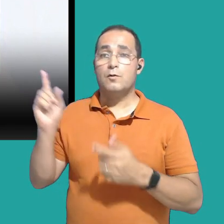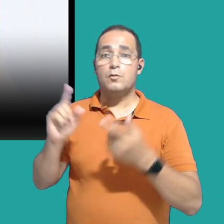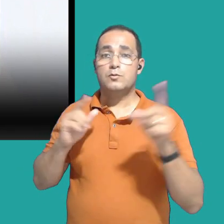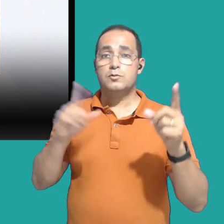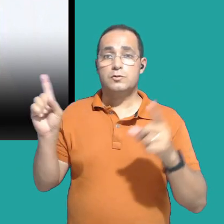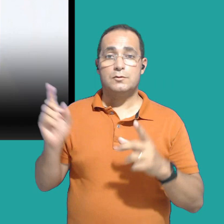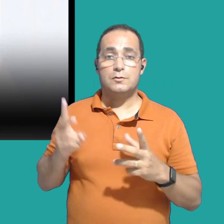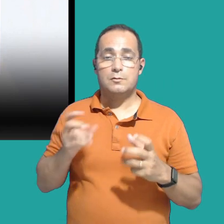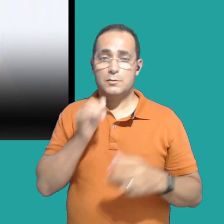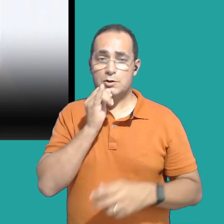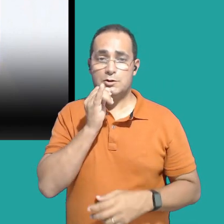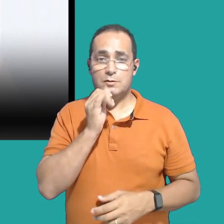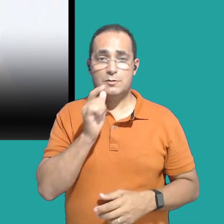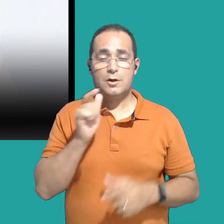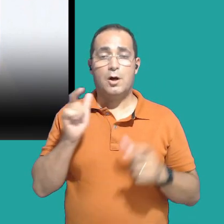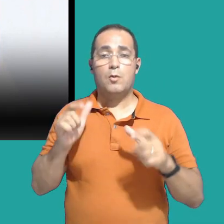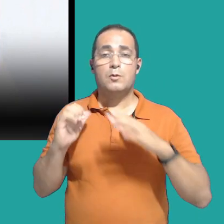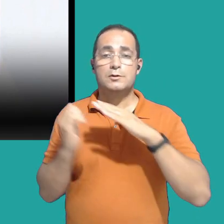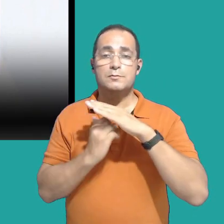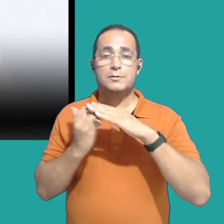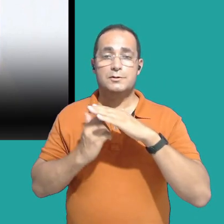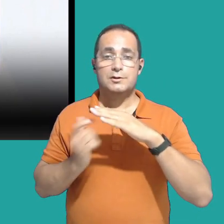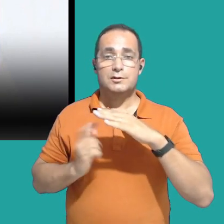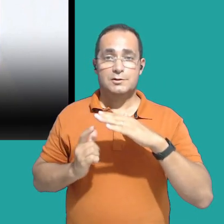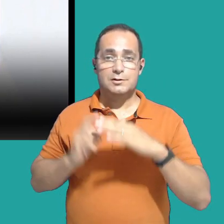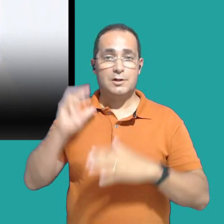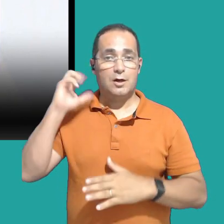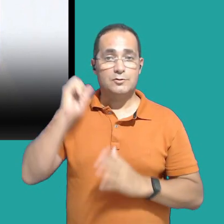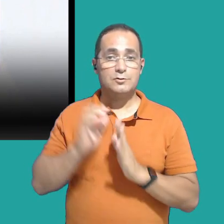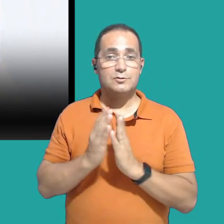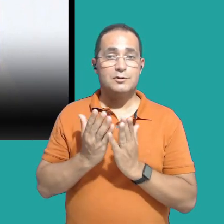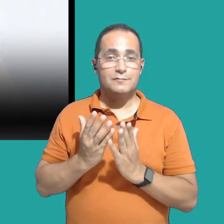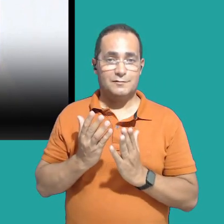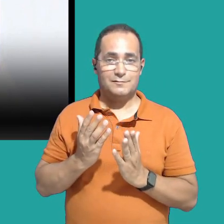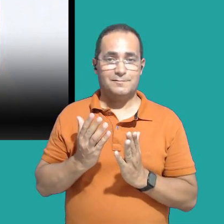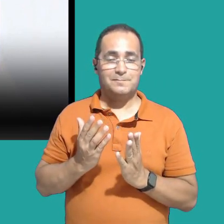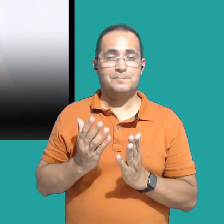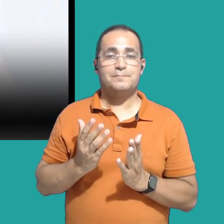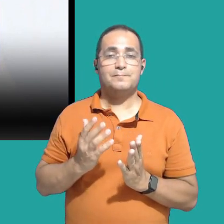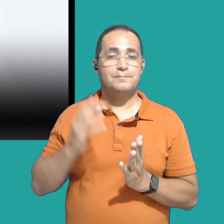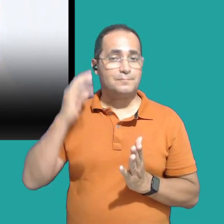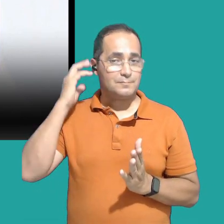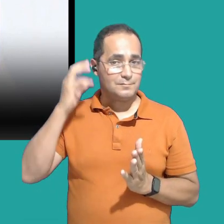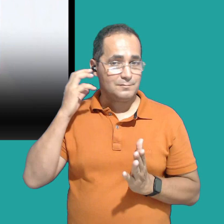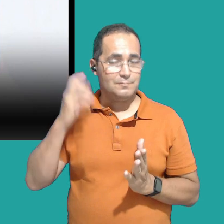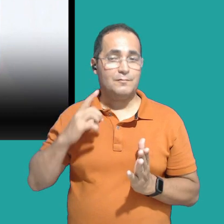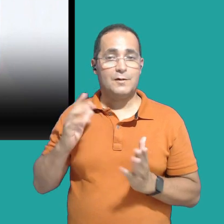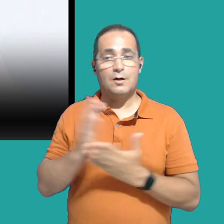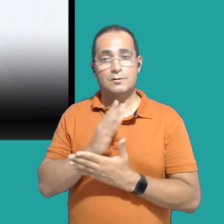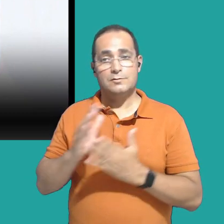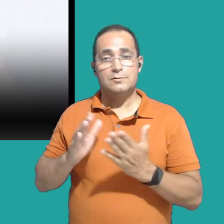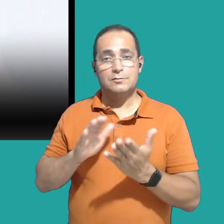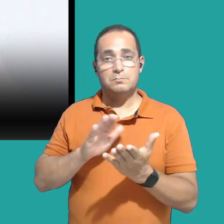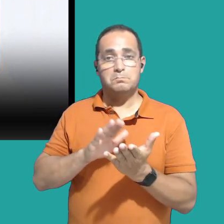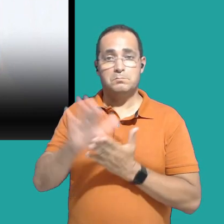bem desenvolvidas quando eu já vi em outros lugares. Como, por exemplo, em algumas empresas que produzem audiolivro. Né? Você, às vezes, até encontra algumas